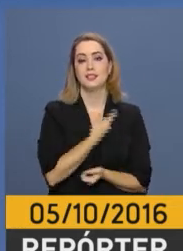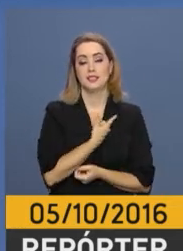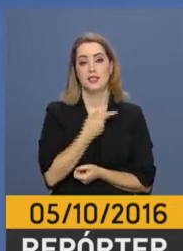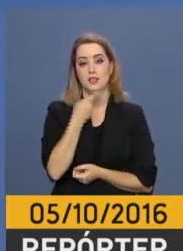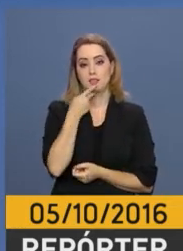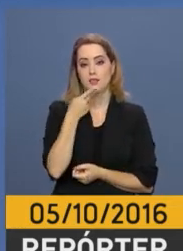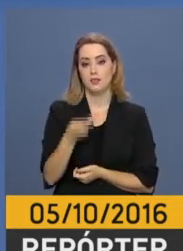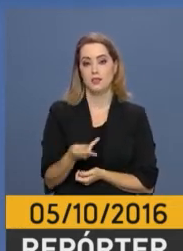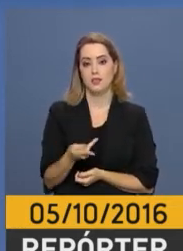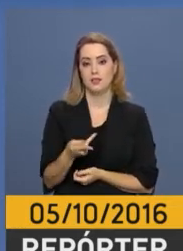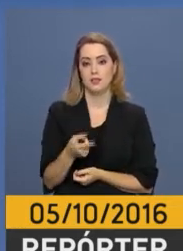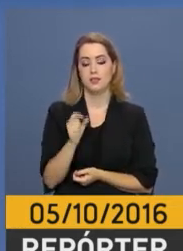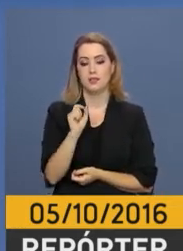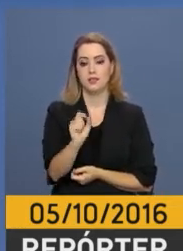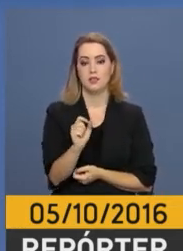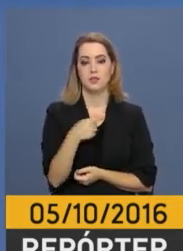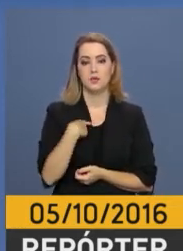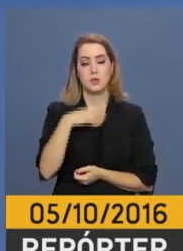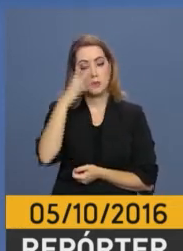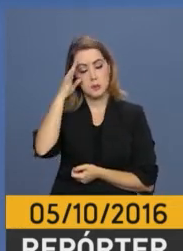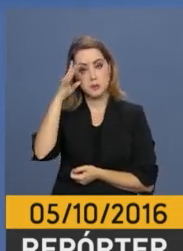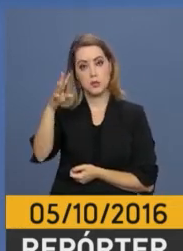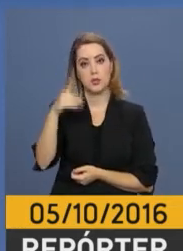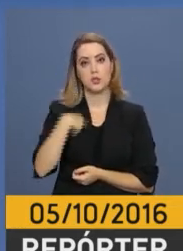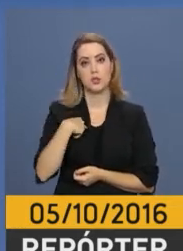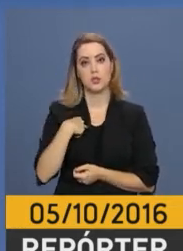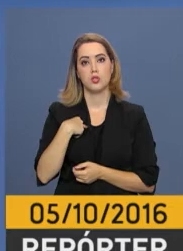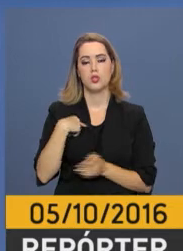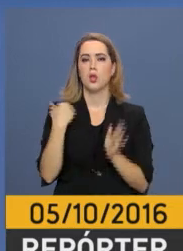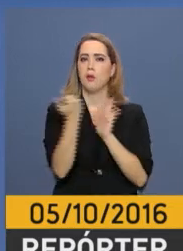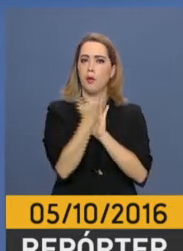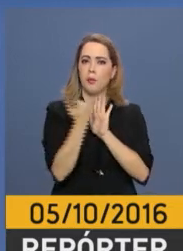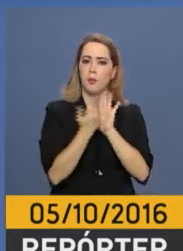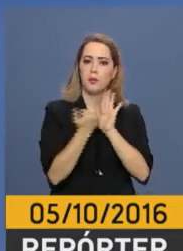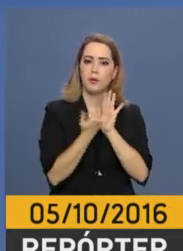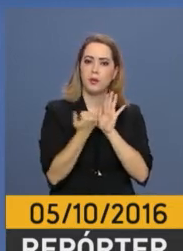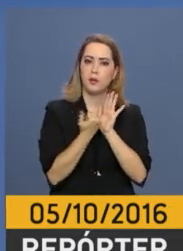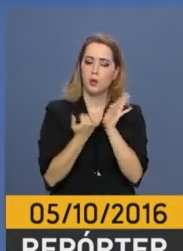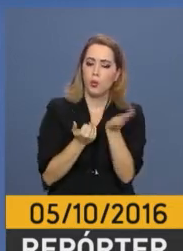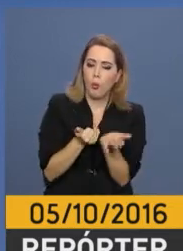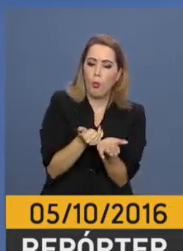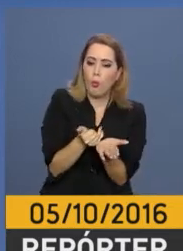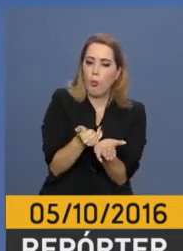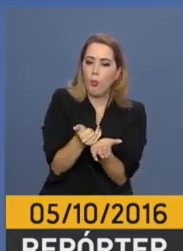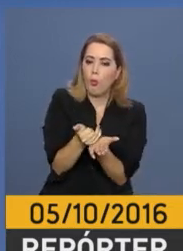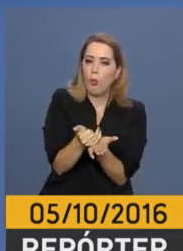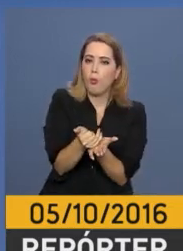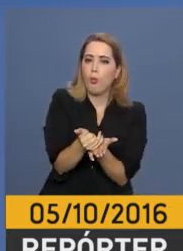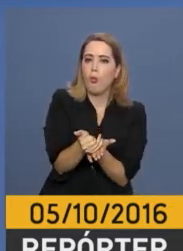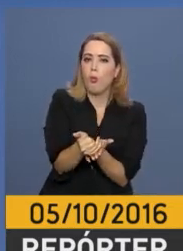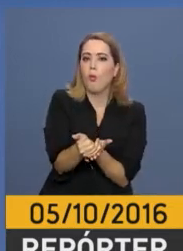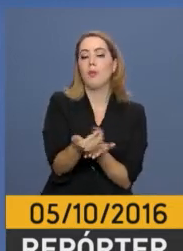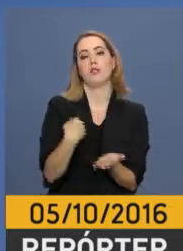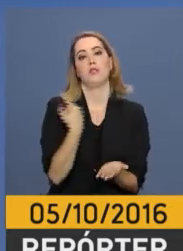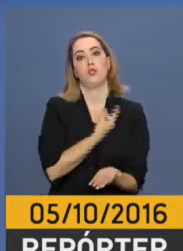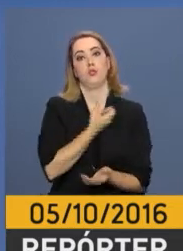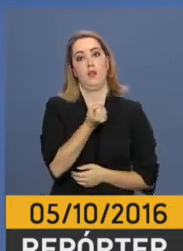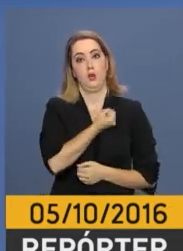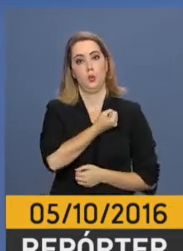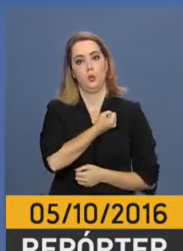quero dizer que a vocês têm que imaginar que é um programa que vai sendo implantado gradualmente então a gente fala num número